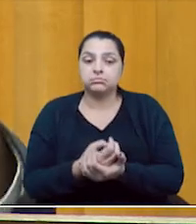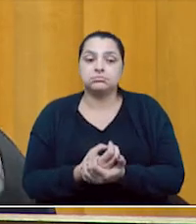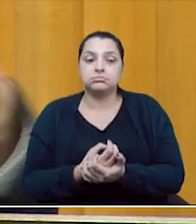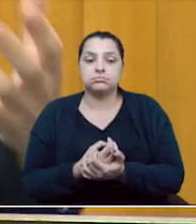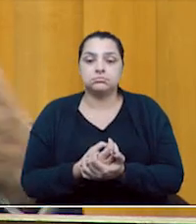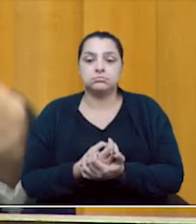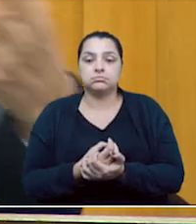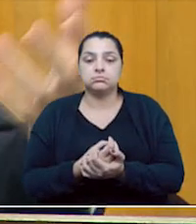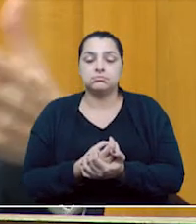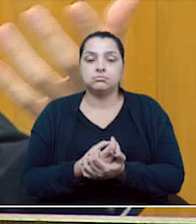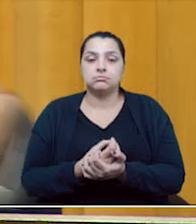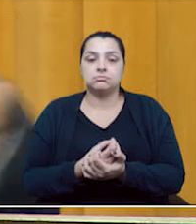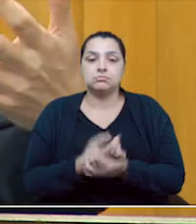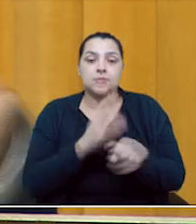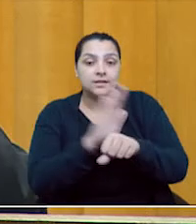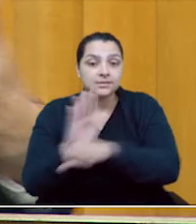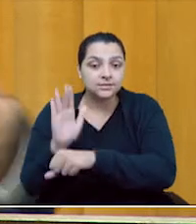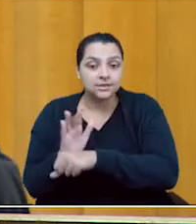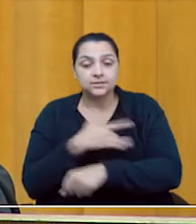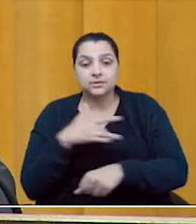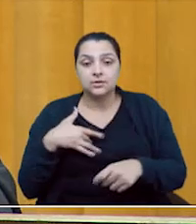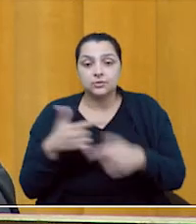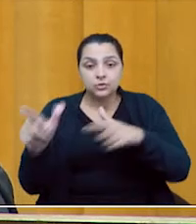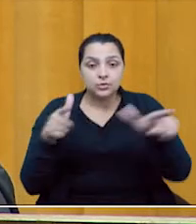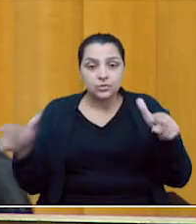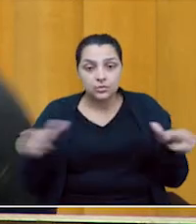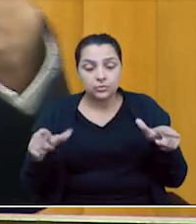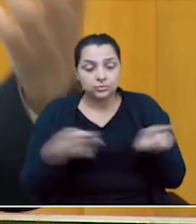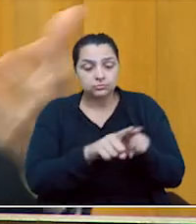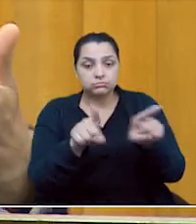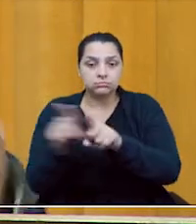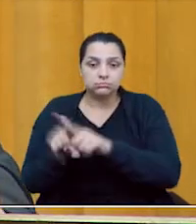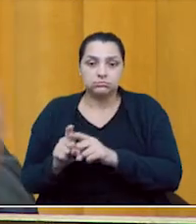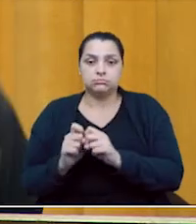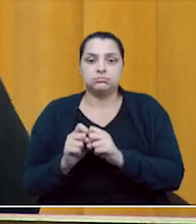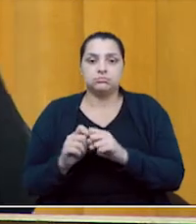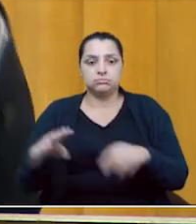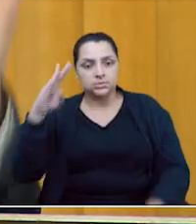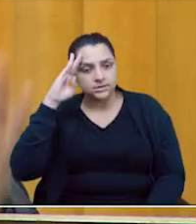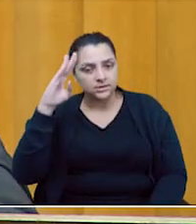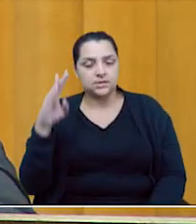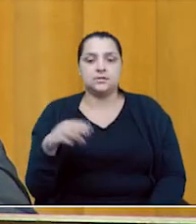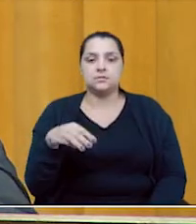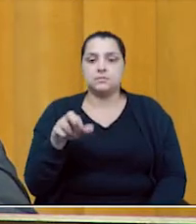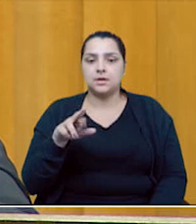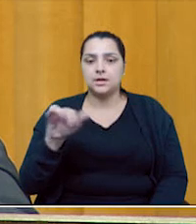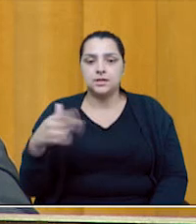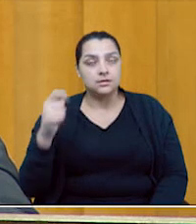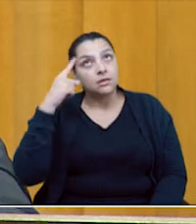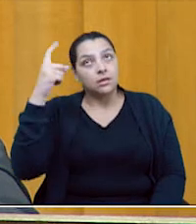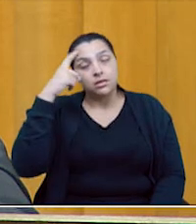para assistência à saúde por outras entidades em cooperação, unidades do Exército, da Marinha, etc. Enfim, ideias